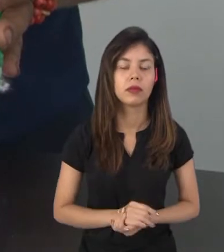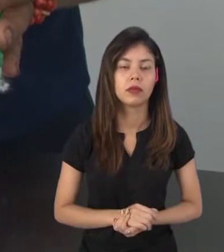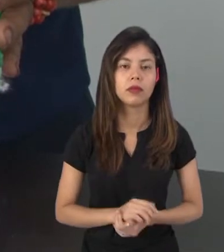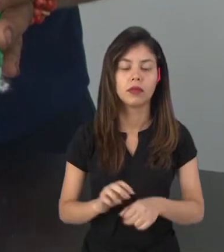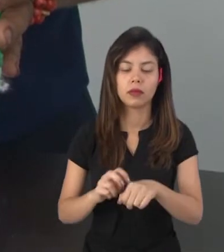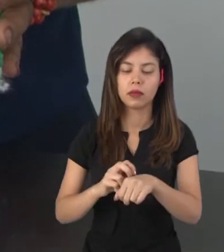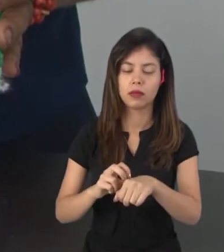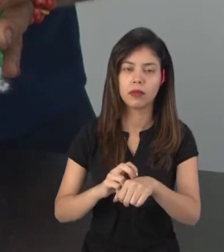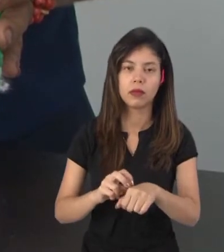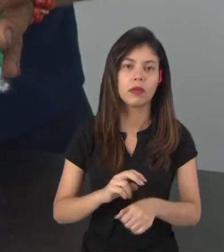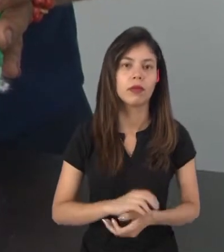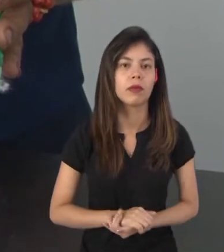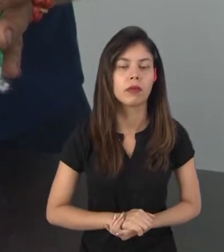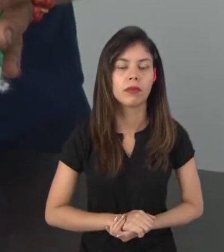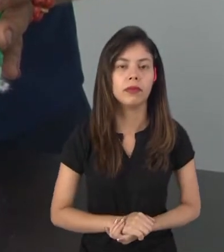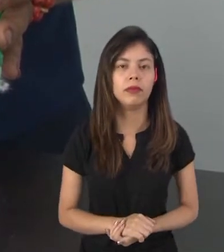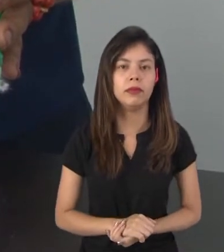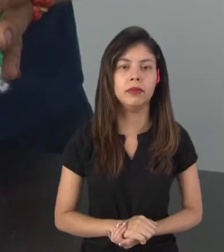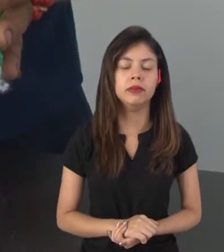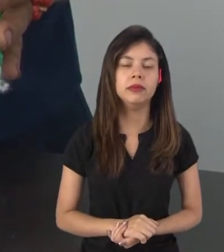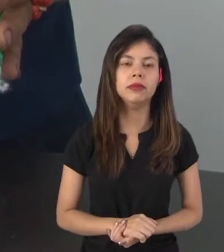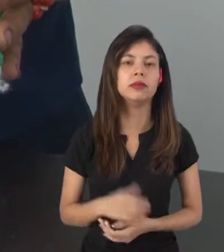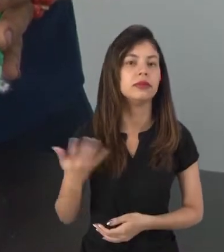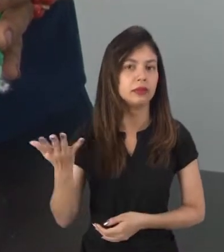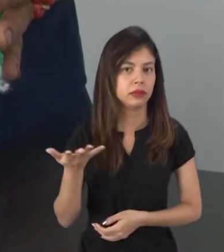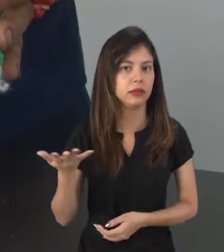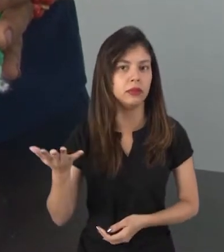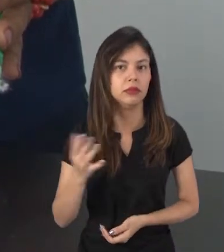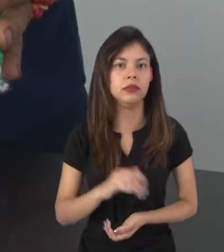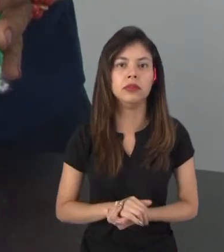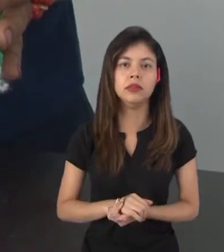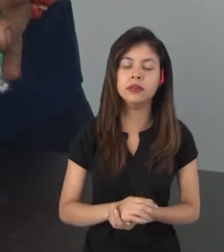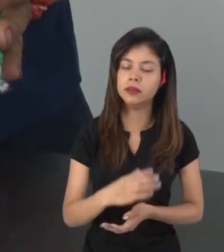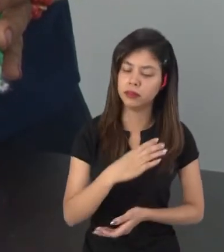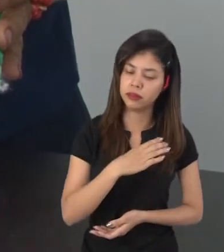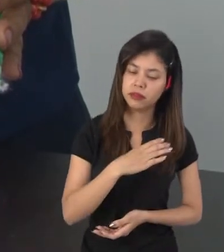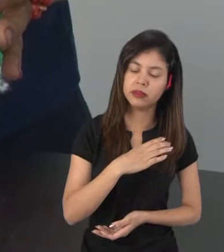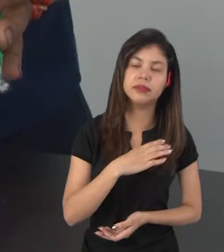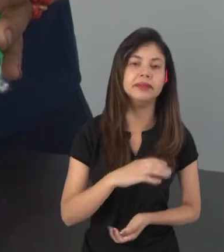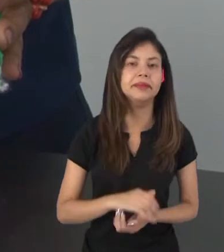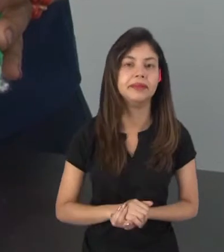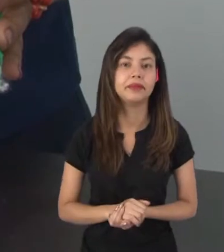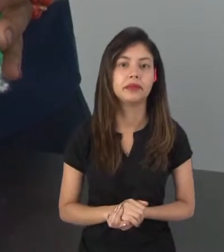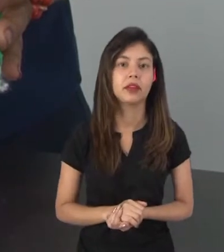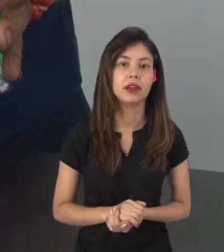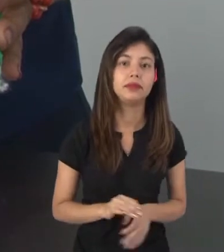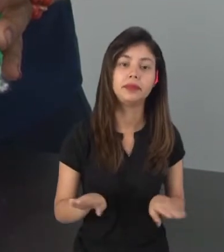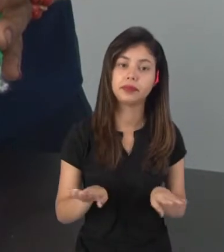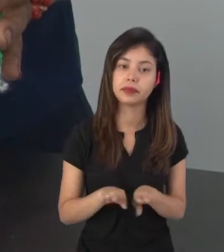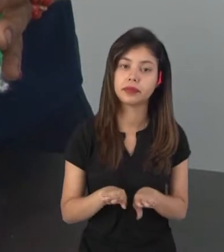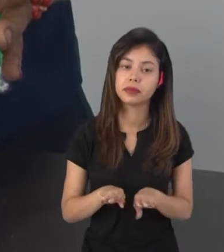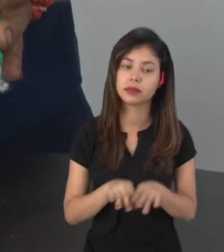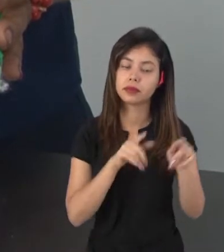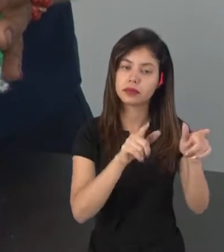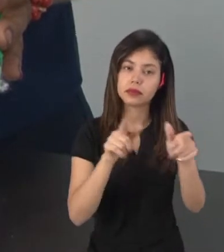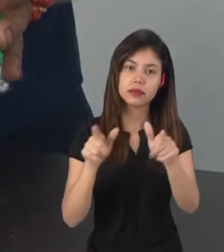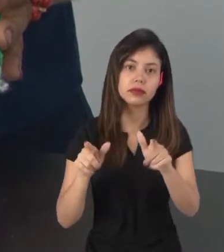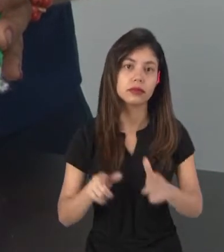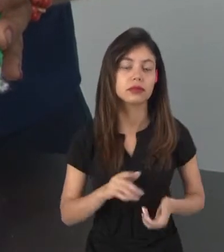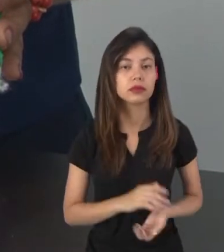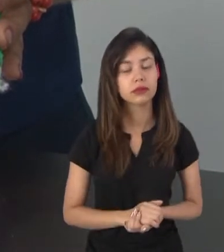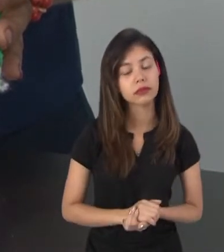área verde, certo? Então, basicamente, a cidade ela é composta por esses espaços.